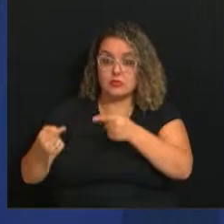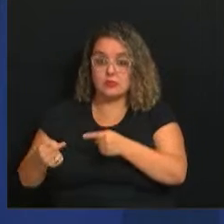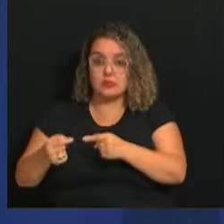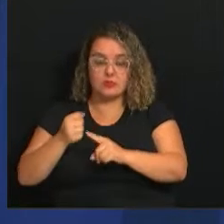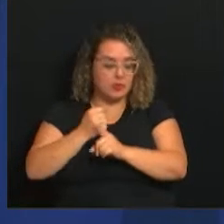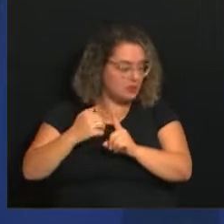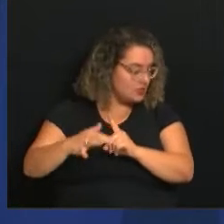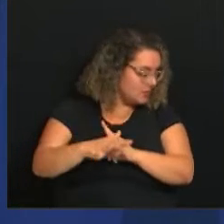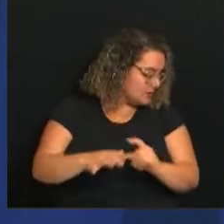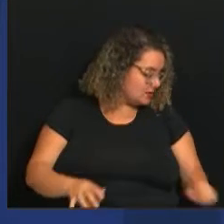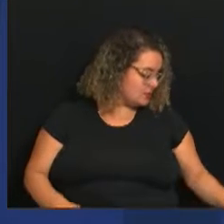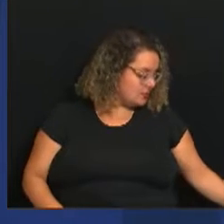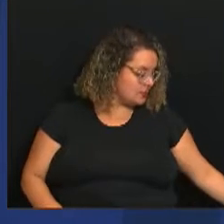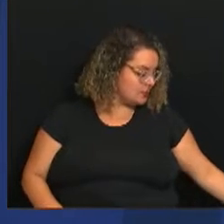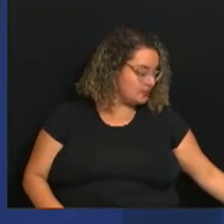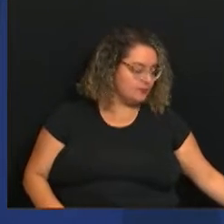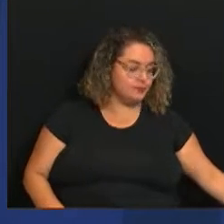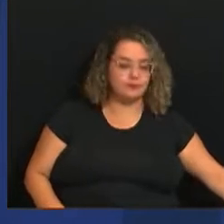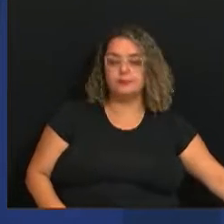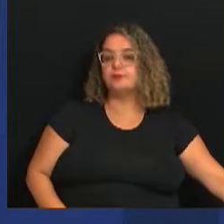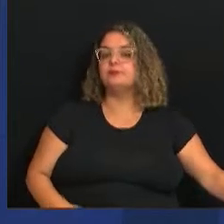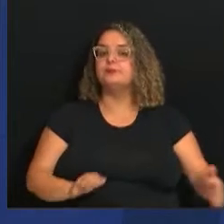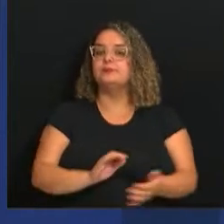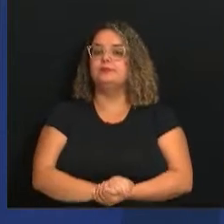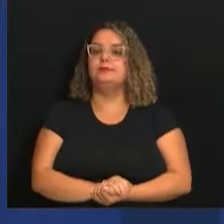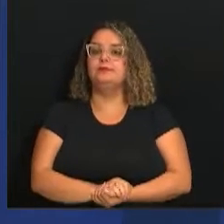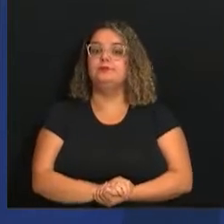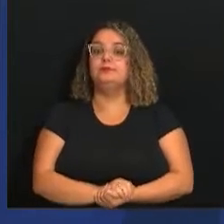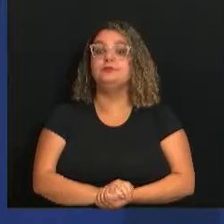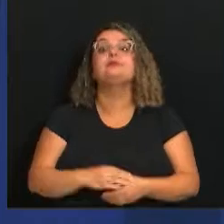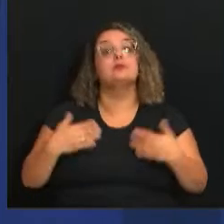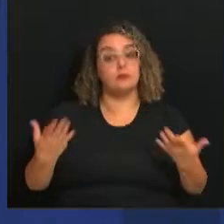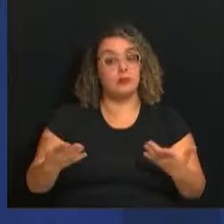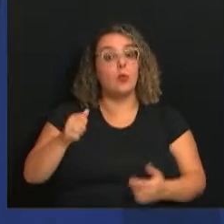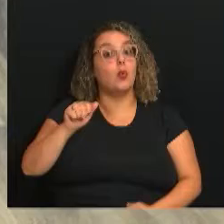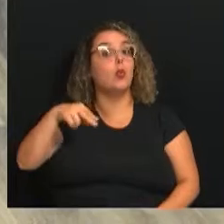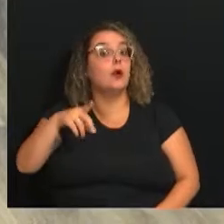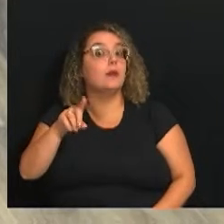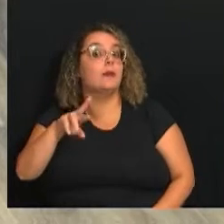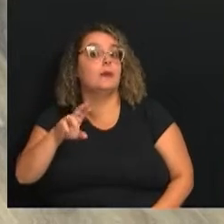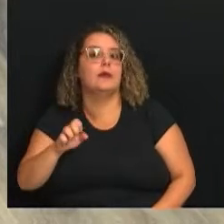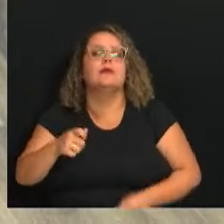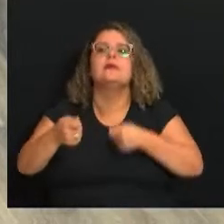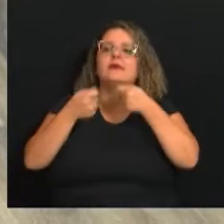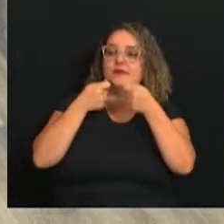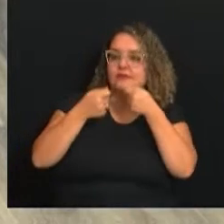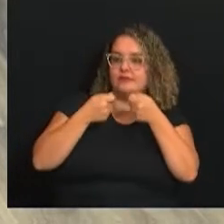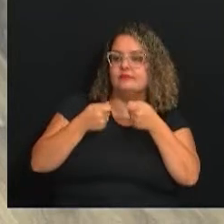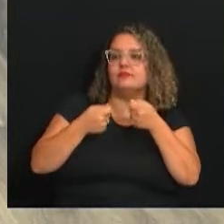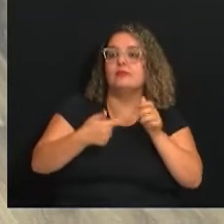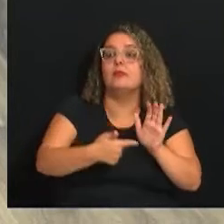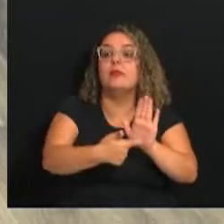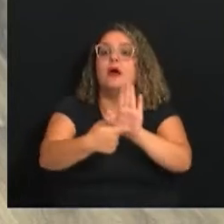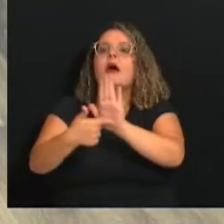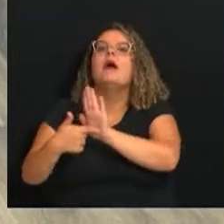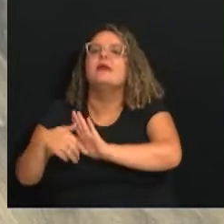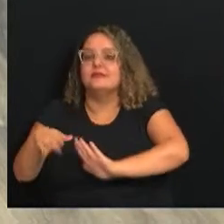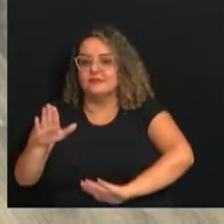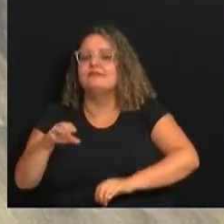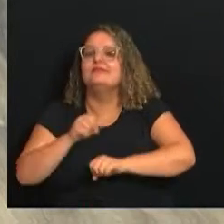até a Casa de Cultura Tainã, onde está o repórter André Aranha, e que vai nos passar mais informações.